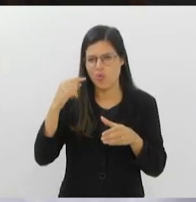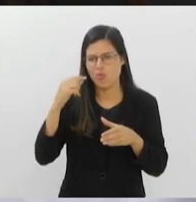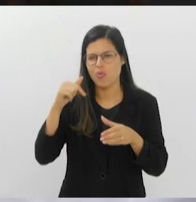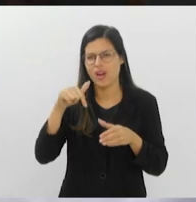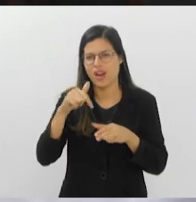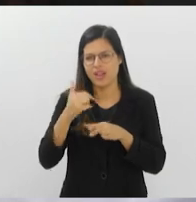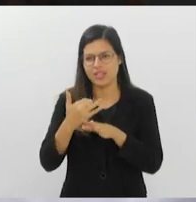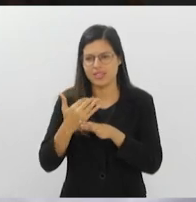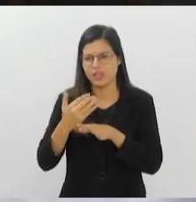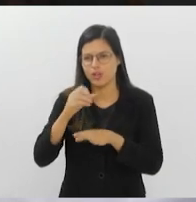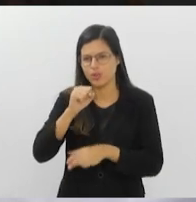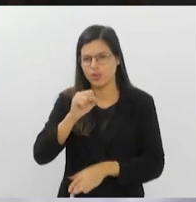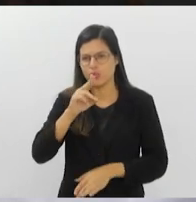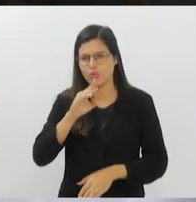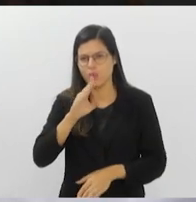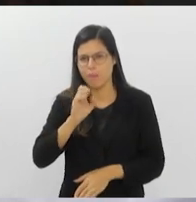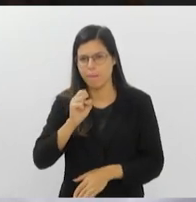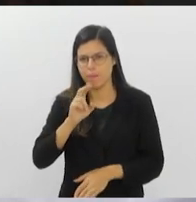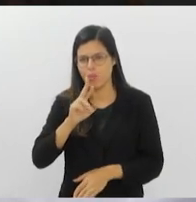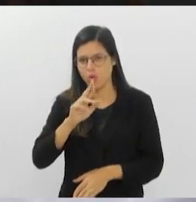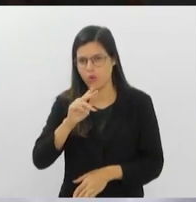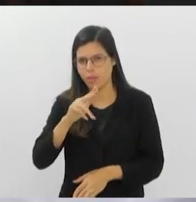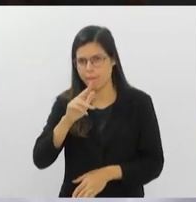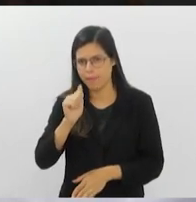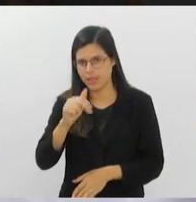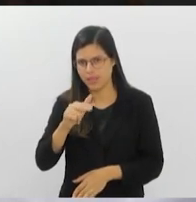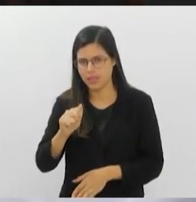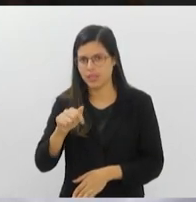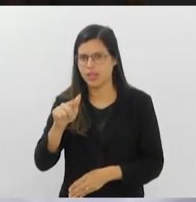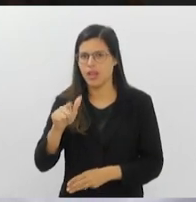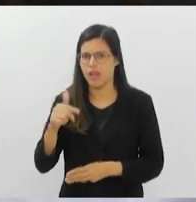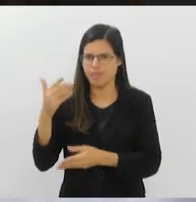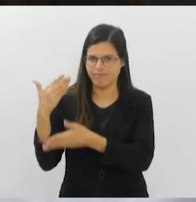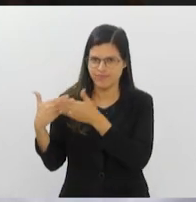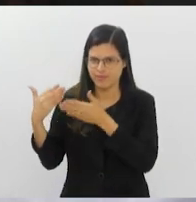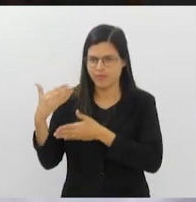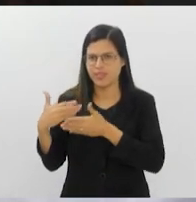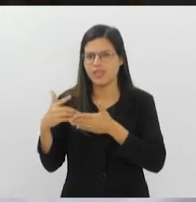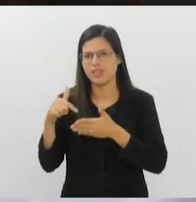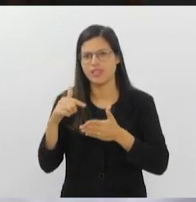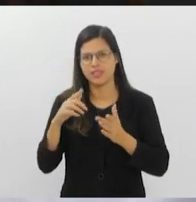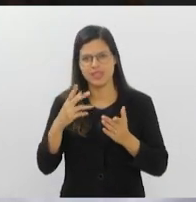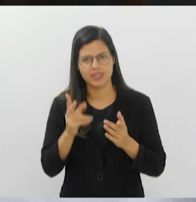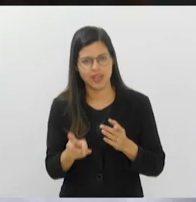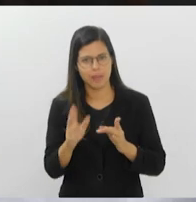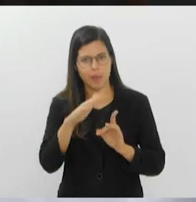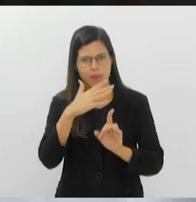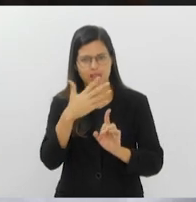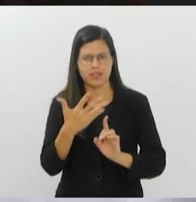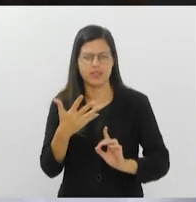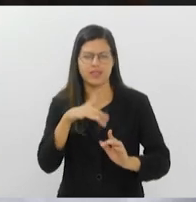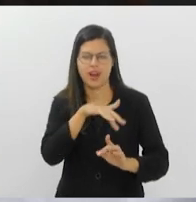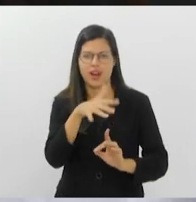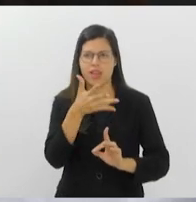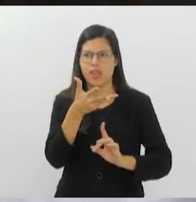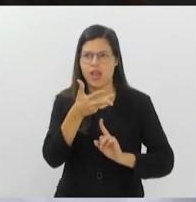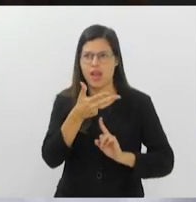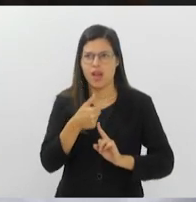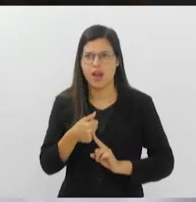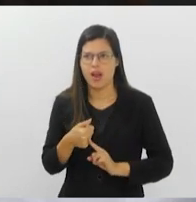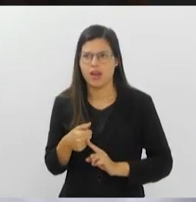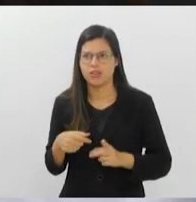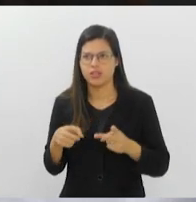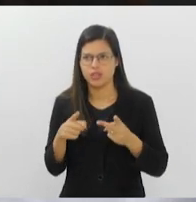já está sempre homenageando nesse quesito das artes, né? Como a Patrícia nos sugeriu.